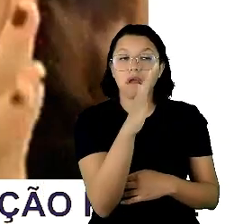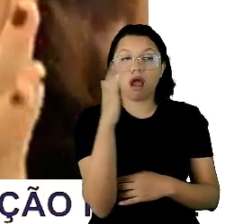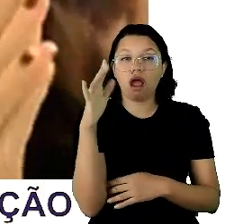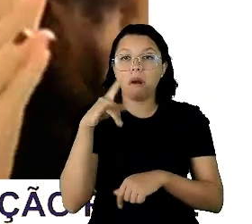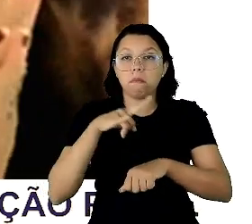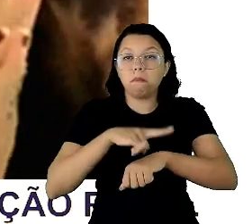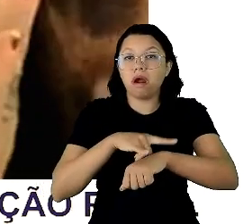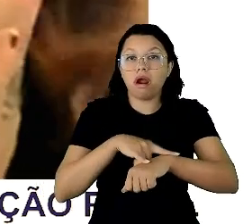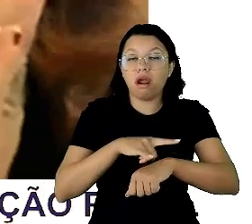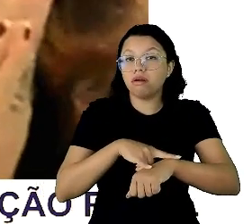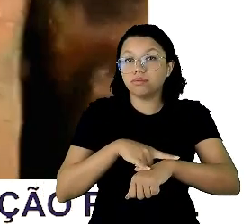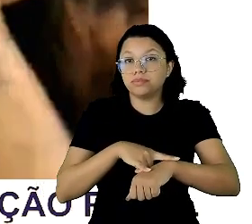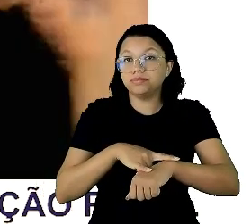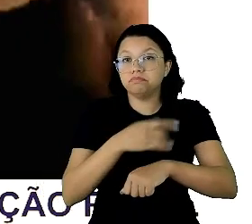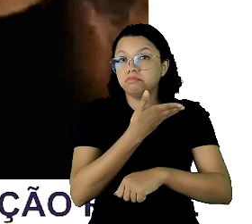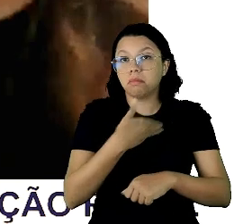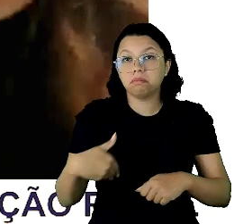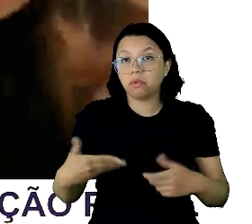público,